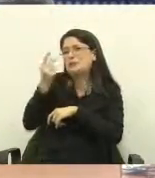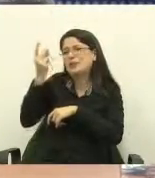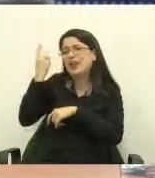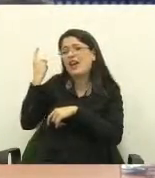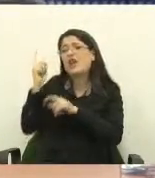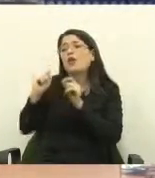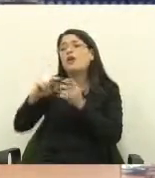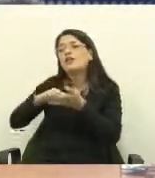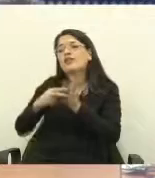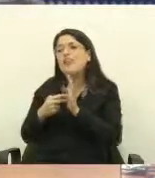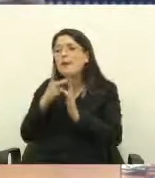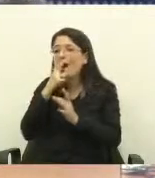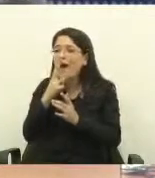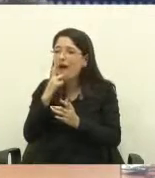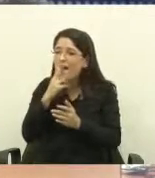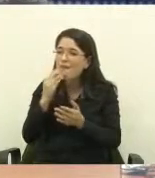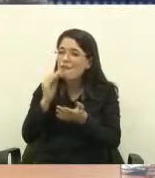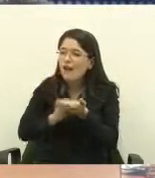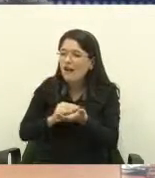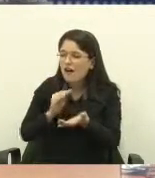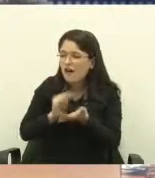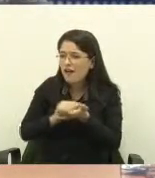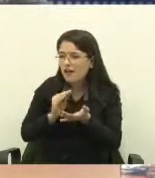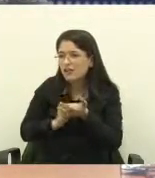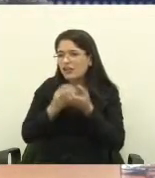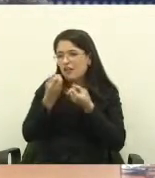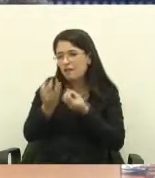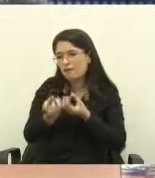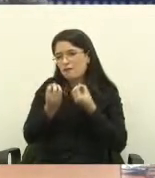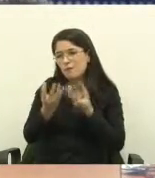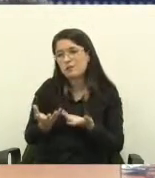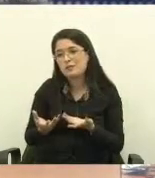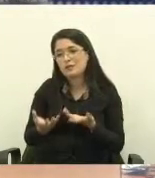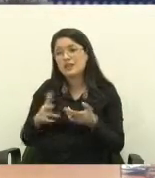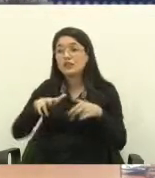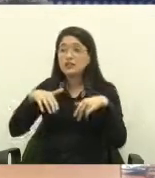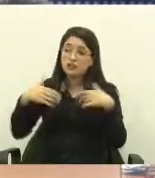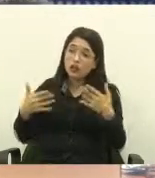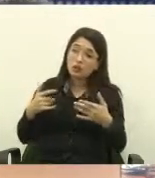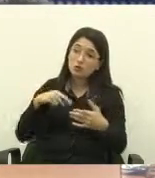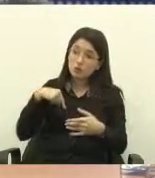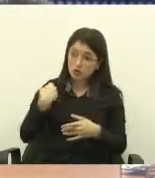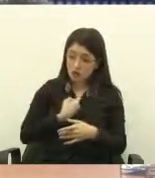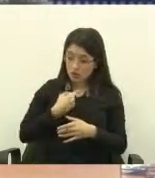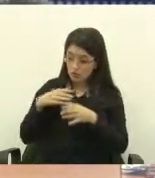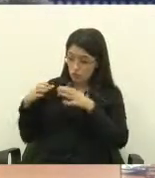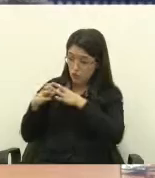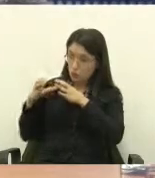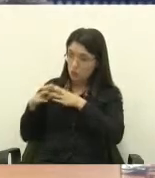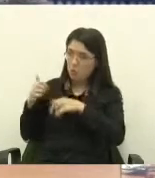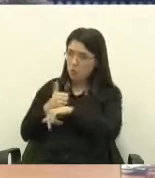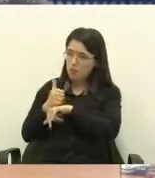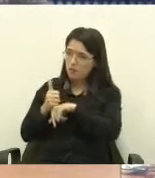informação. E palestramos com esses jovens, né? Colocamos a nossa equipe de profissionais para palestrar com esses jovens